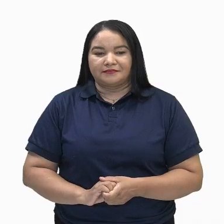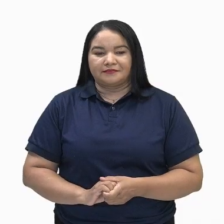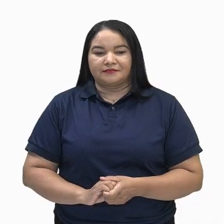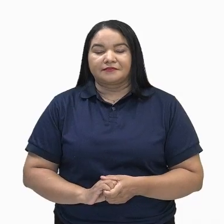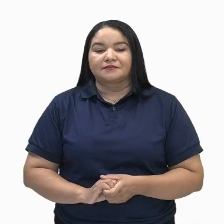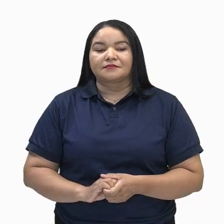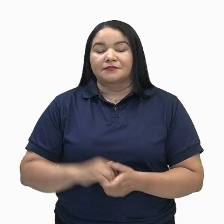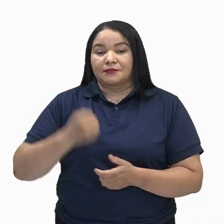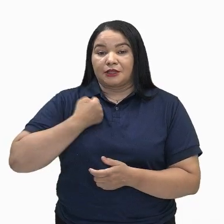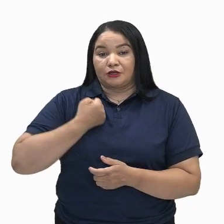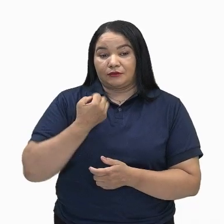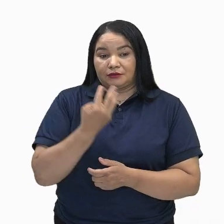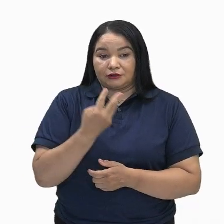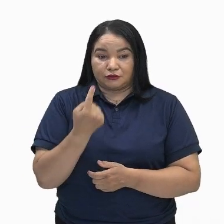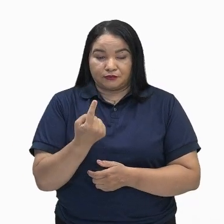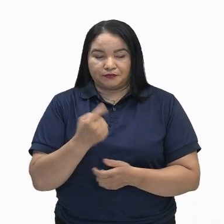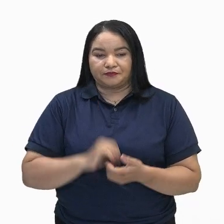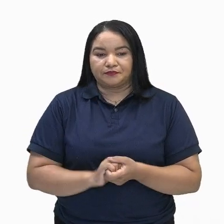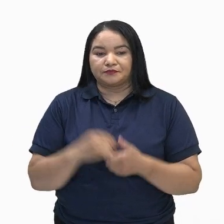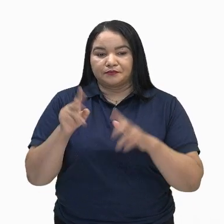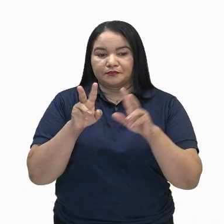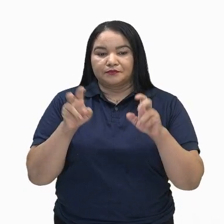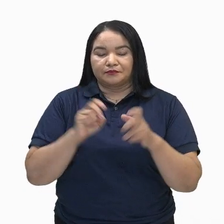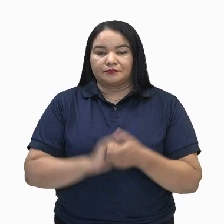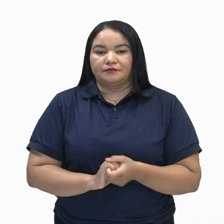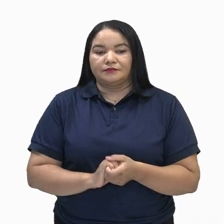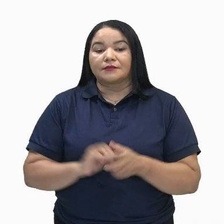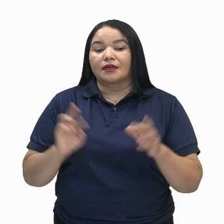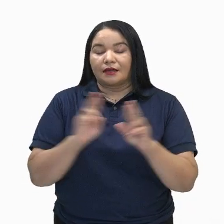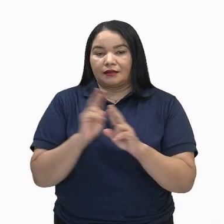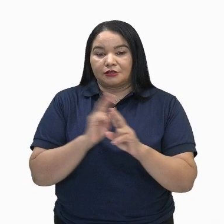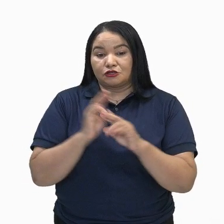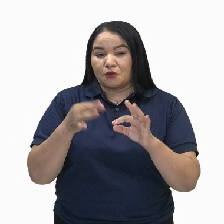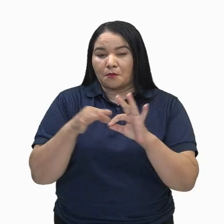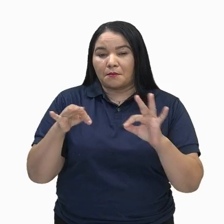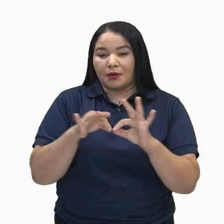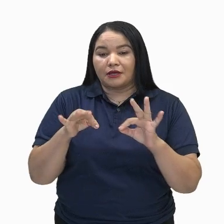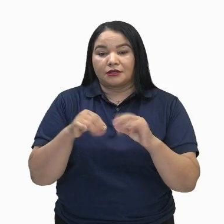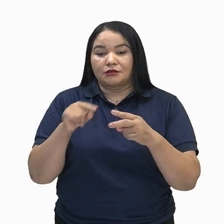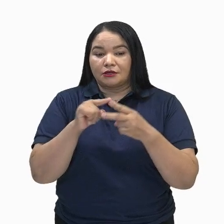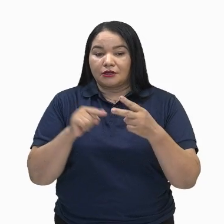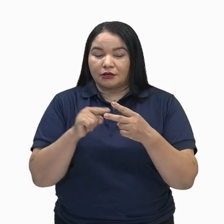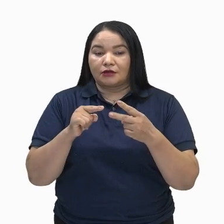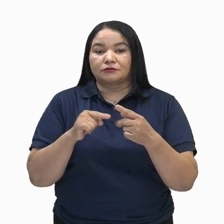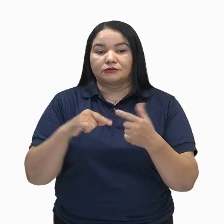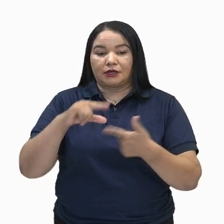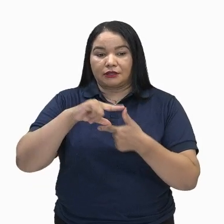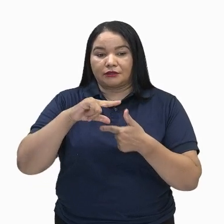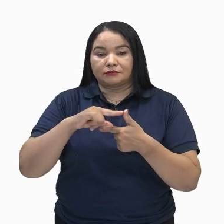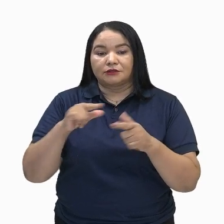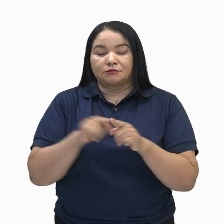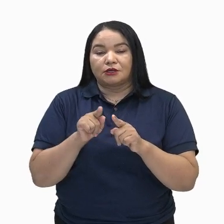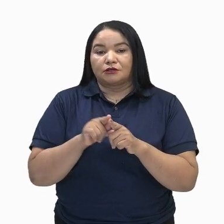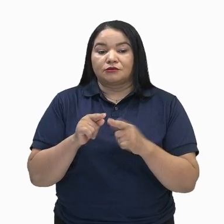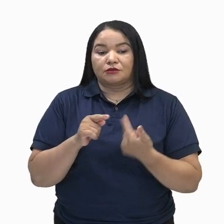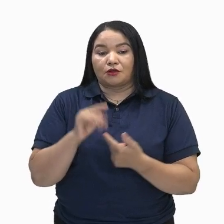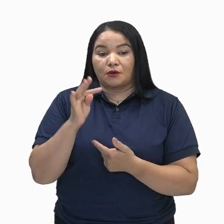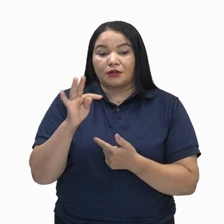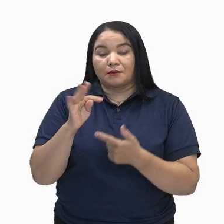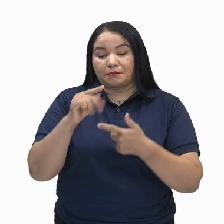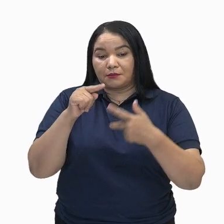Aula de número 31, objeto de conhecimento. Relações métricas no triângulo retângulo, teorema de